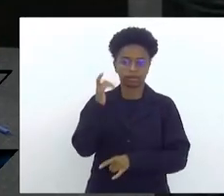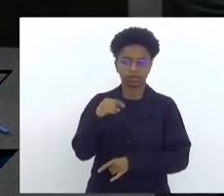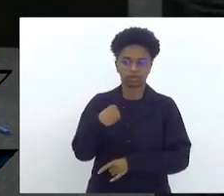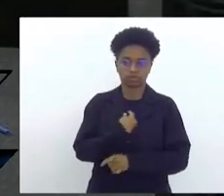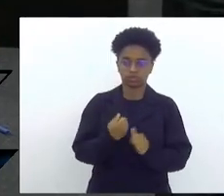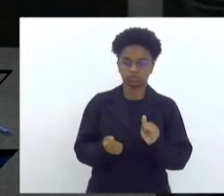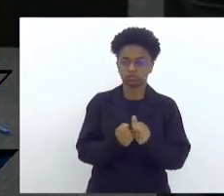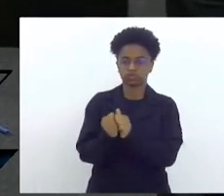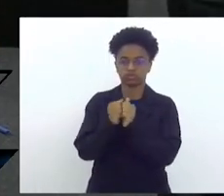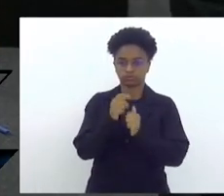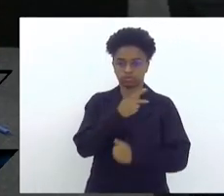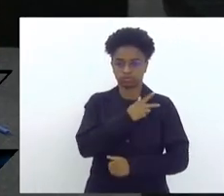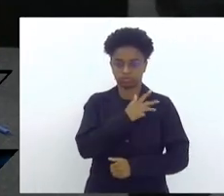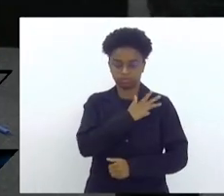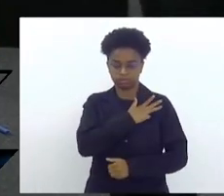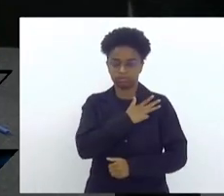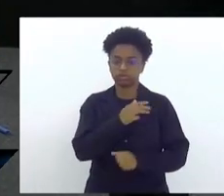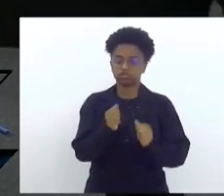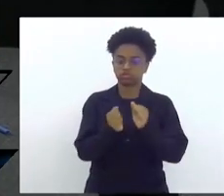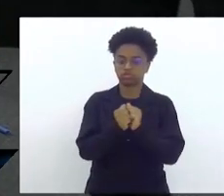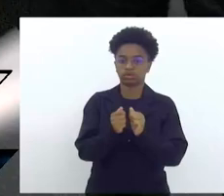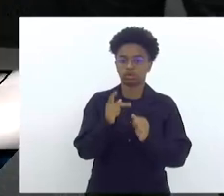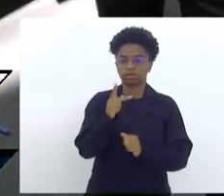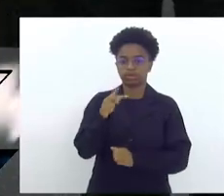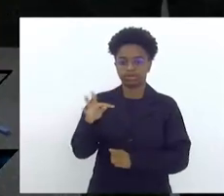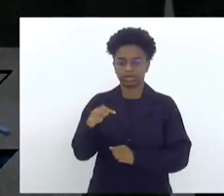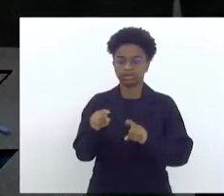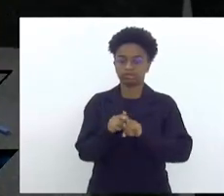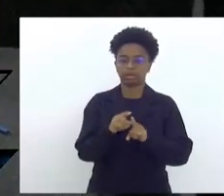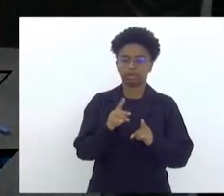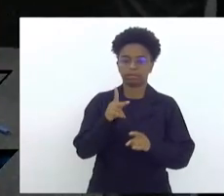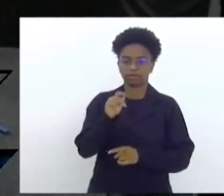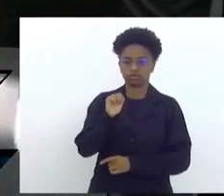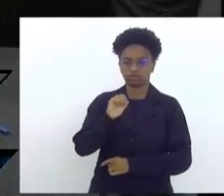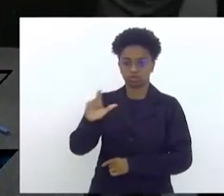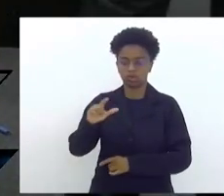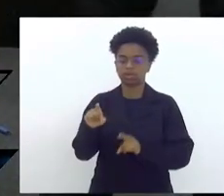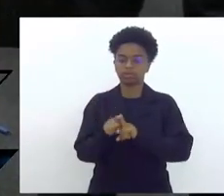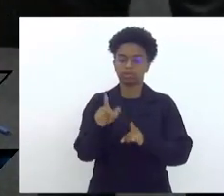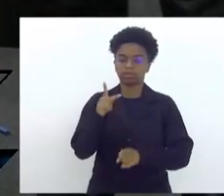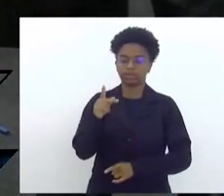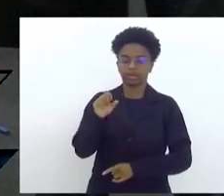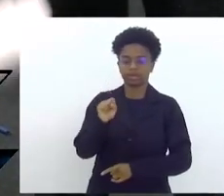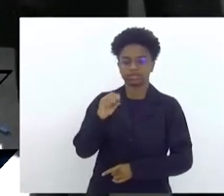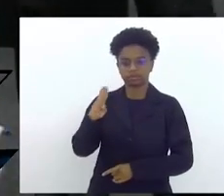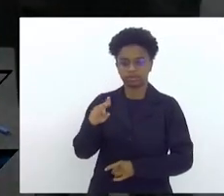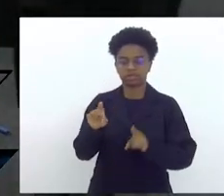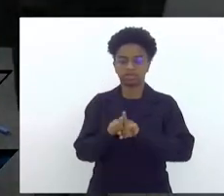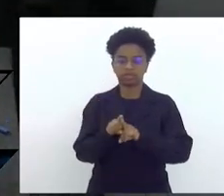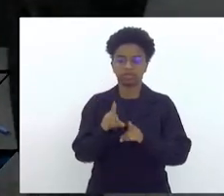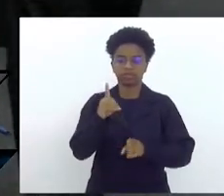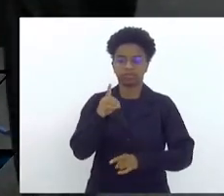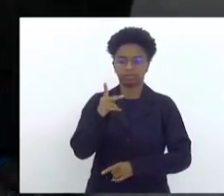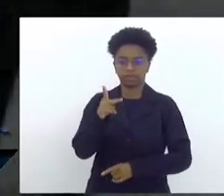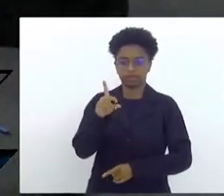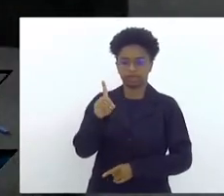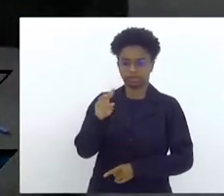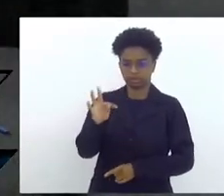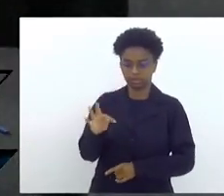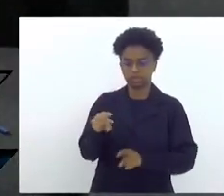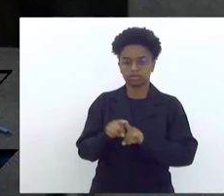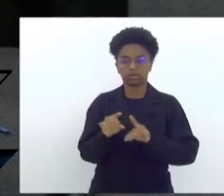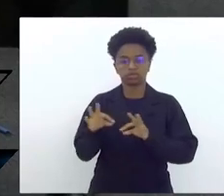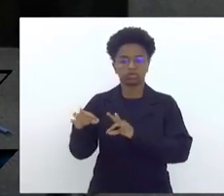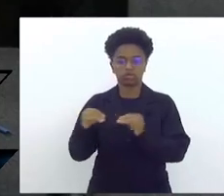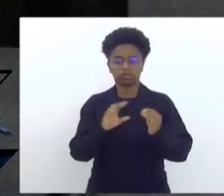junto do presidente junto do PT do pessoal que é o meu partido do PSB do PDT de todos os partidos que são da base aliada do